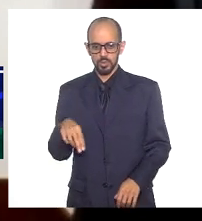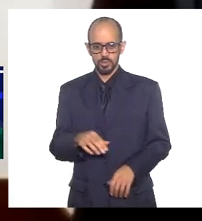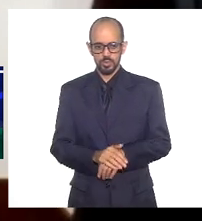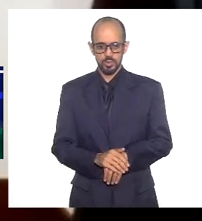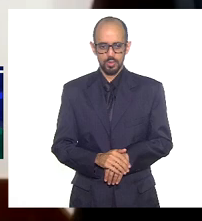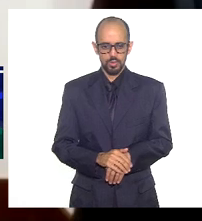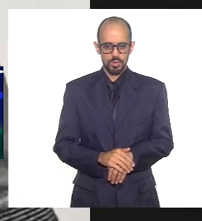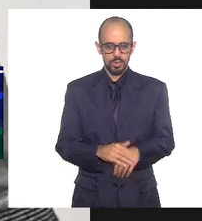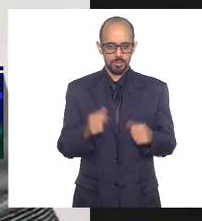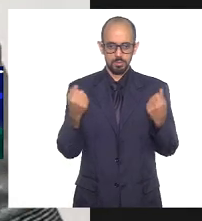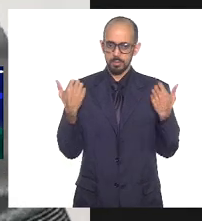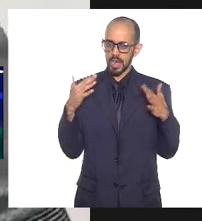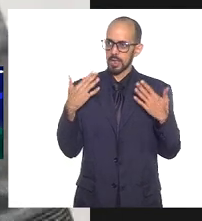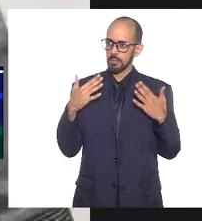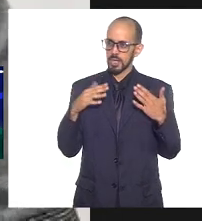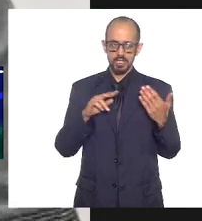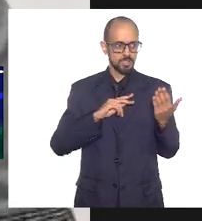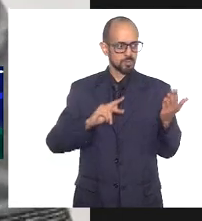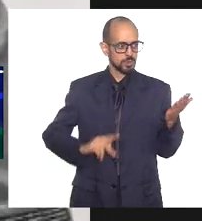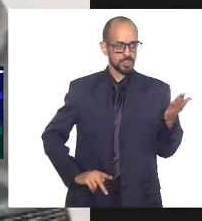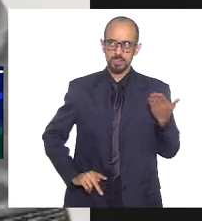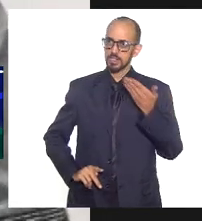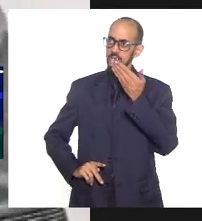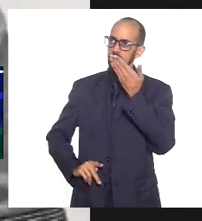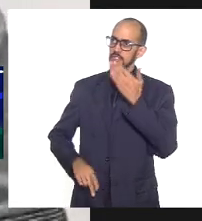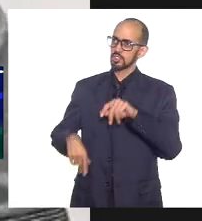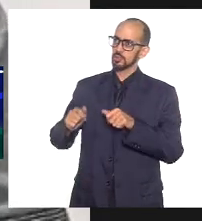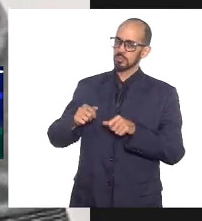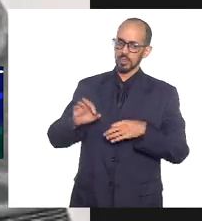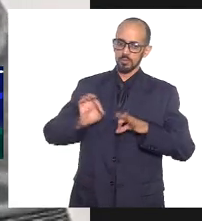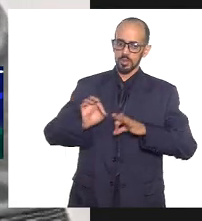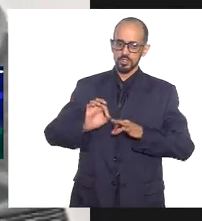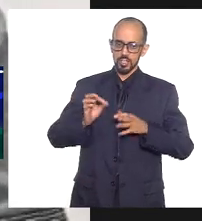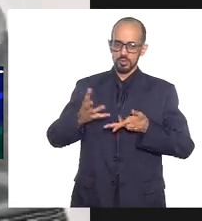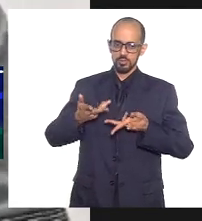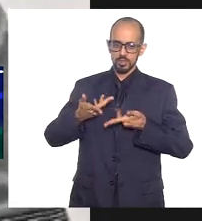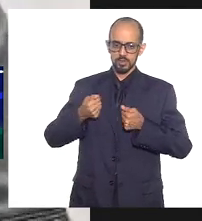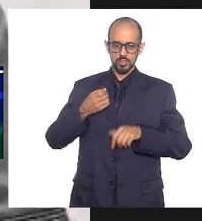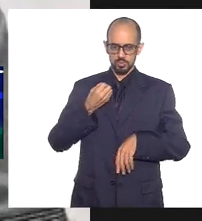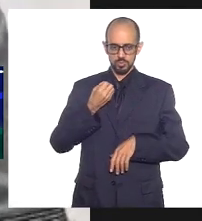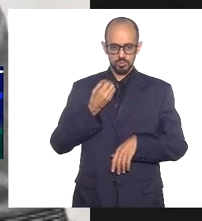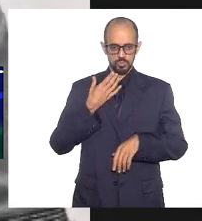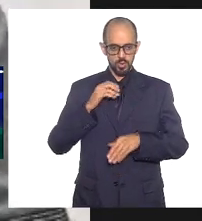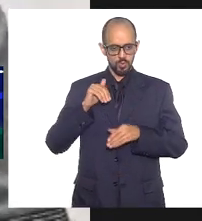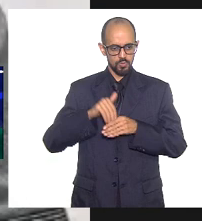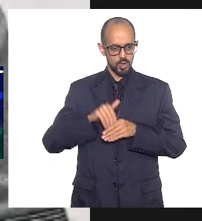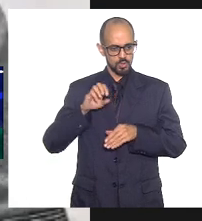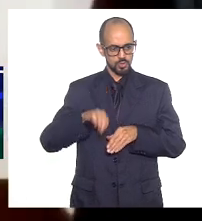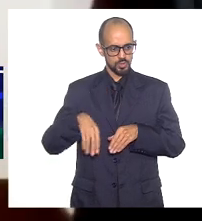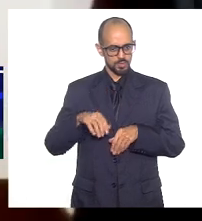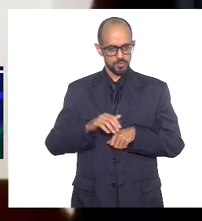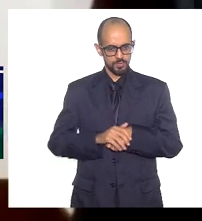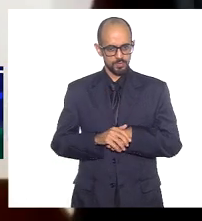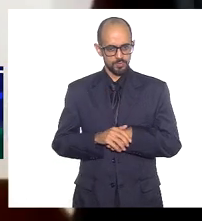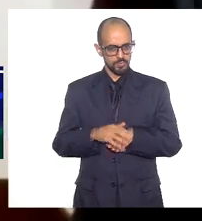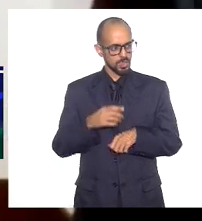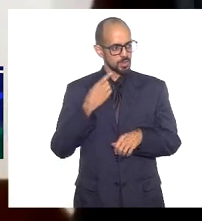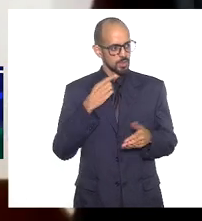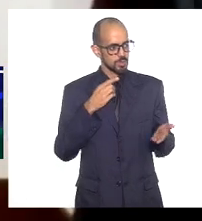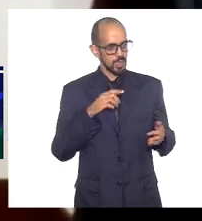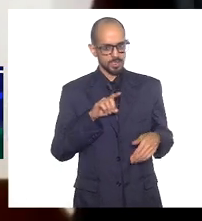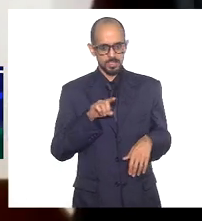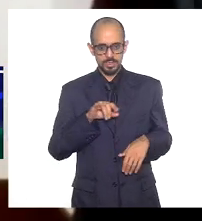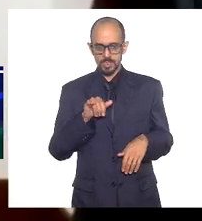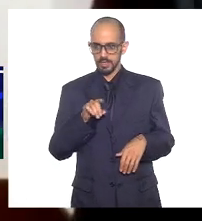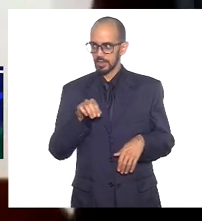parabéns parabéns presidente pelo belíssimo projeto voto sim obrigado deputada Zeidã